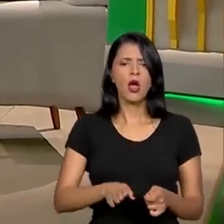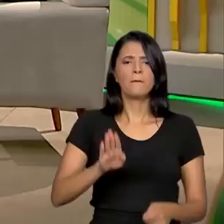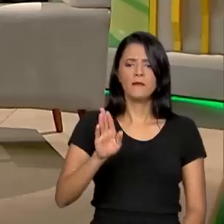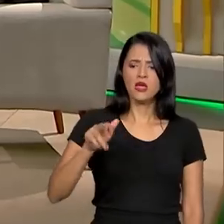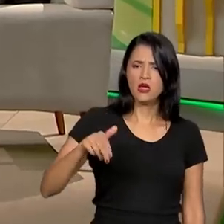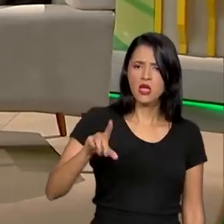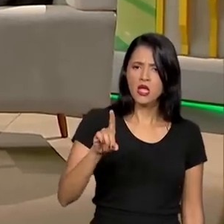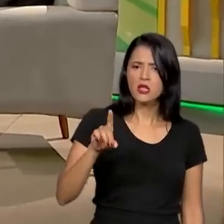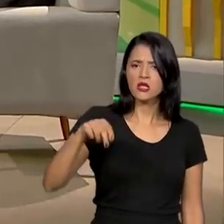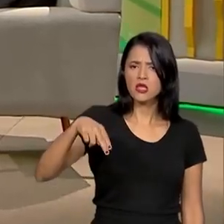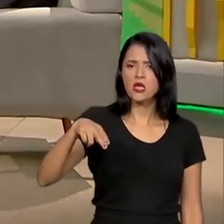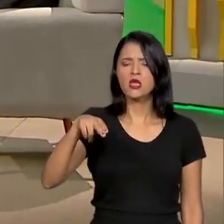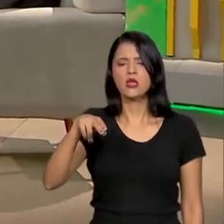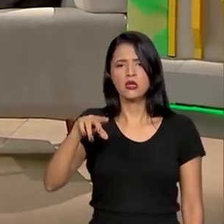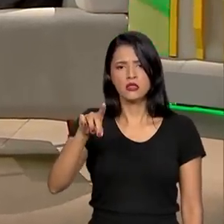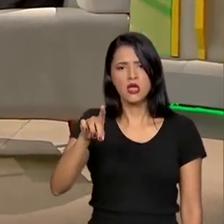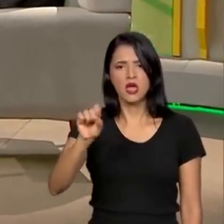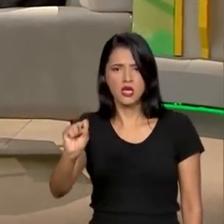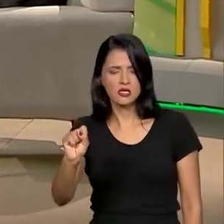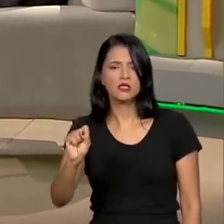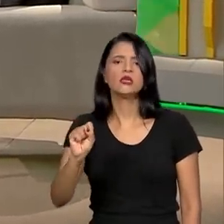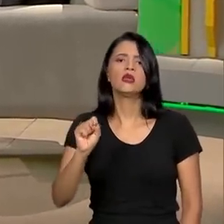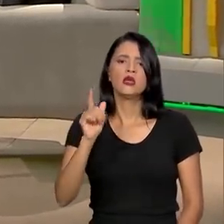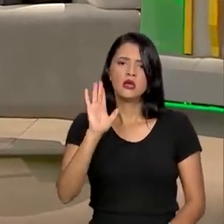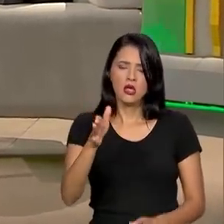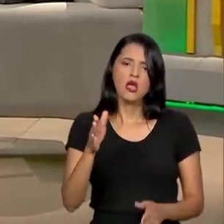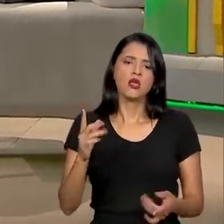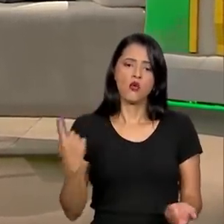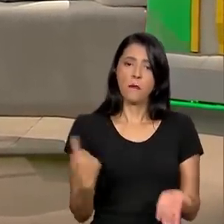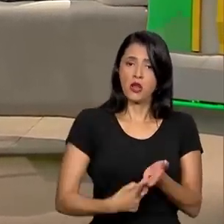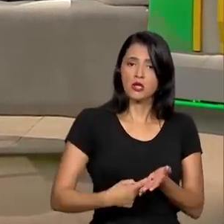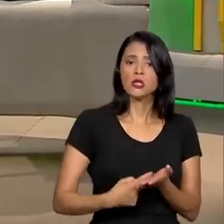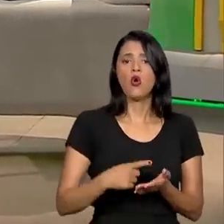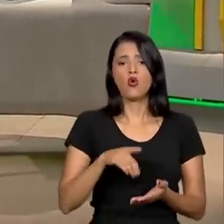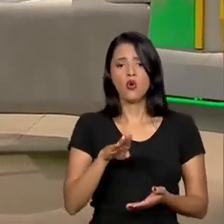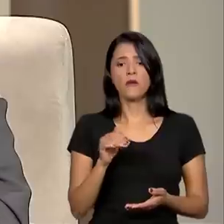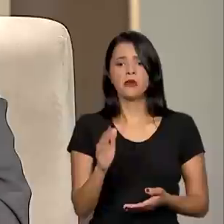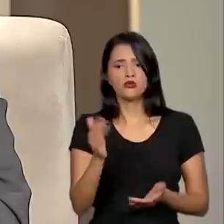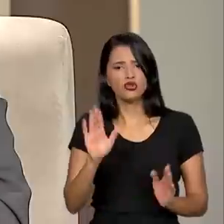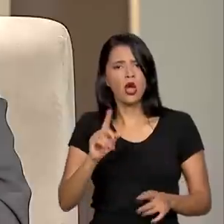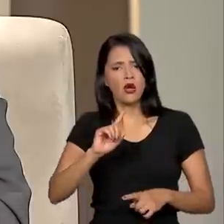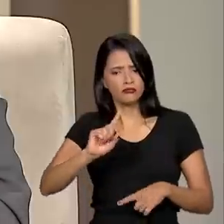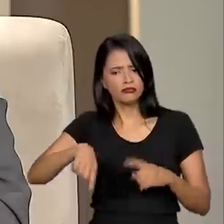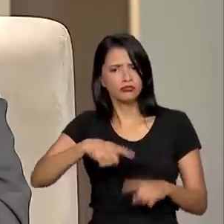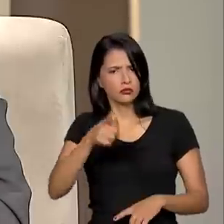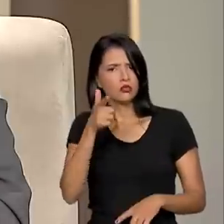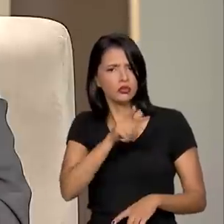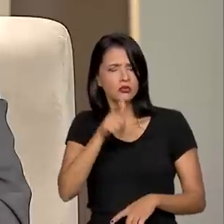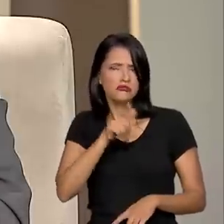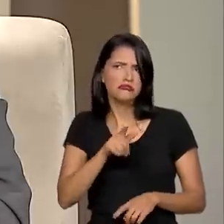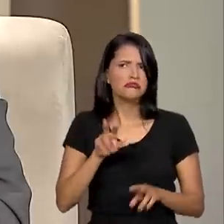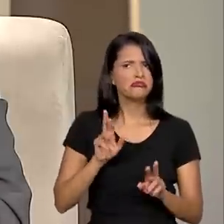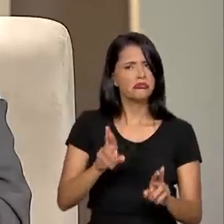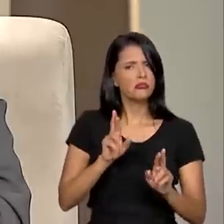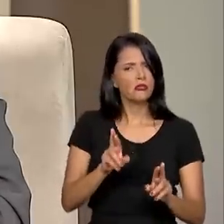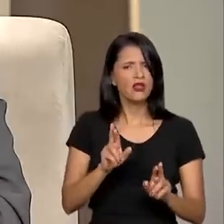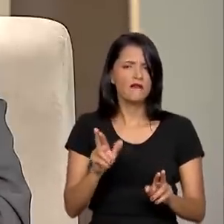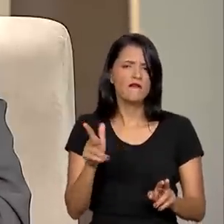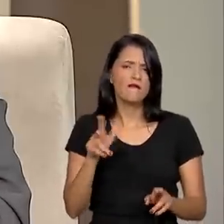em um termo de cooperação com o IBRAM, já conseguiu avançar bastante. A gente tem expectativa que isso seja colocado em